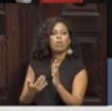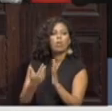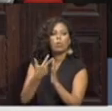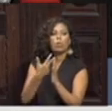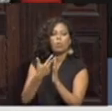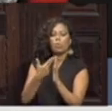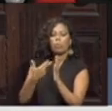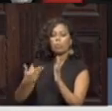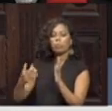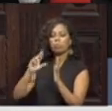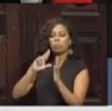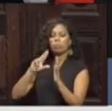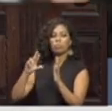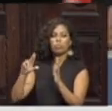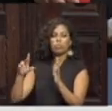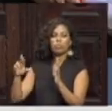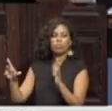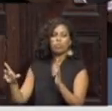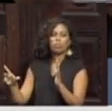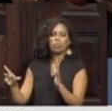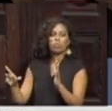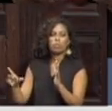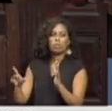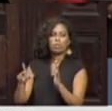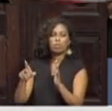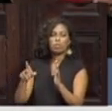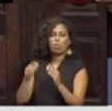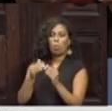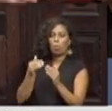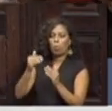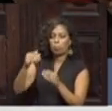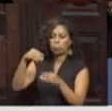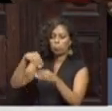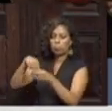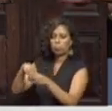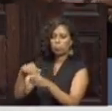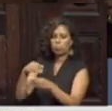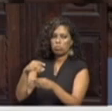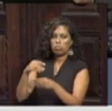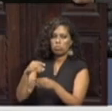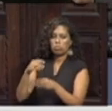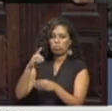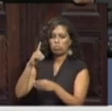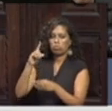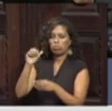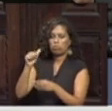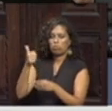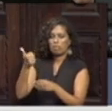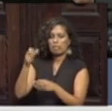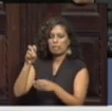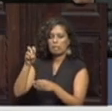segunda quinzena de março. Seria interessante que a votação desses também fosse depois desse projeto.